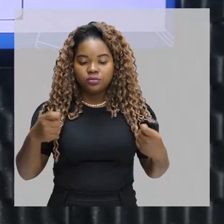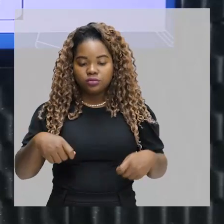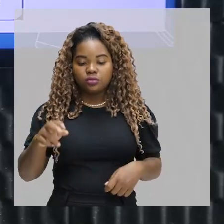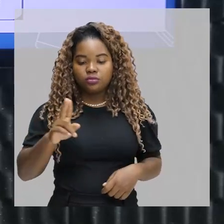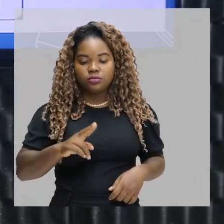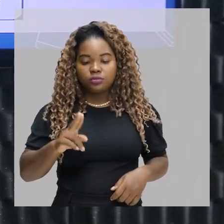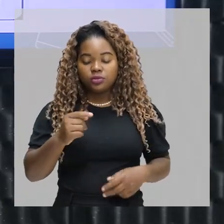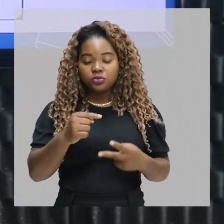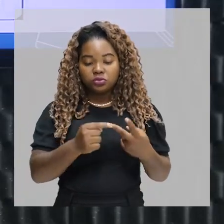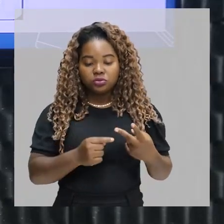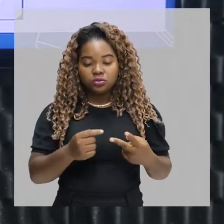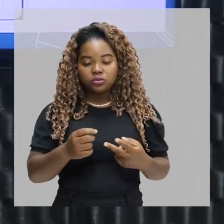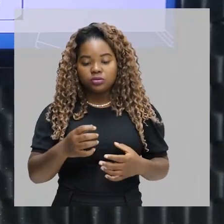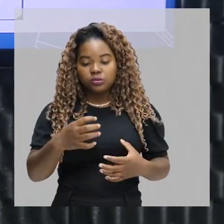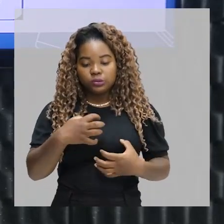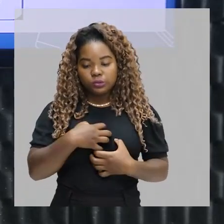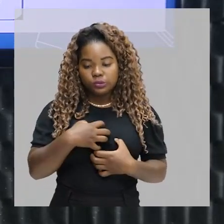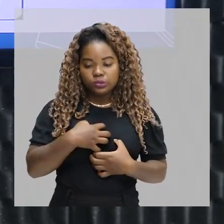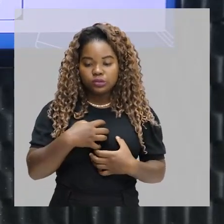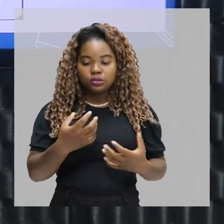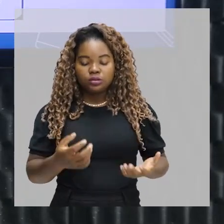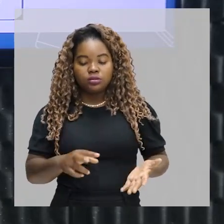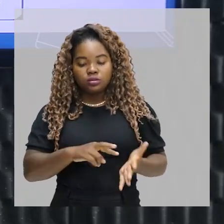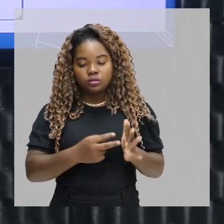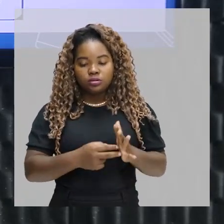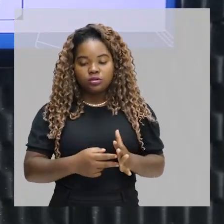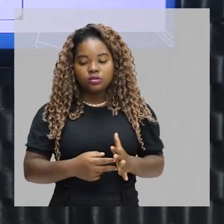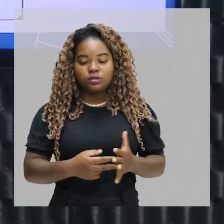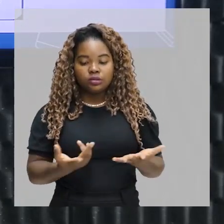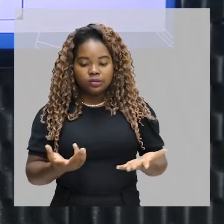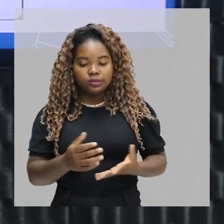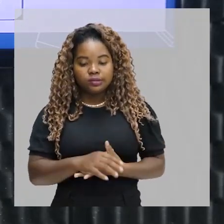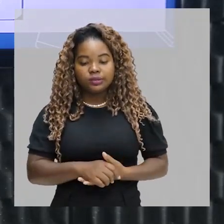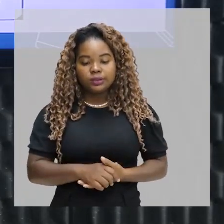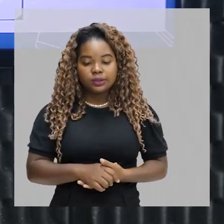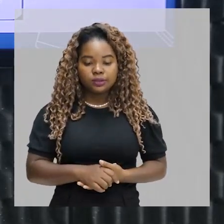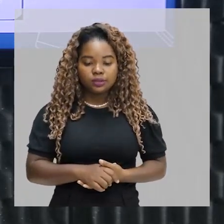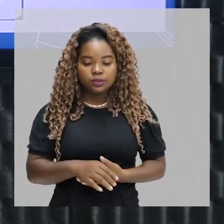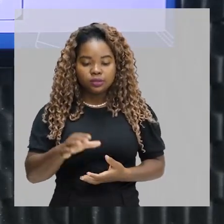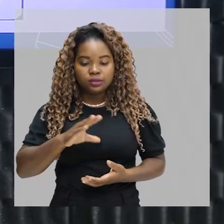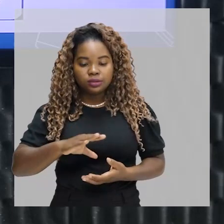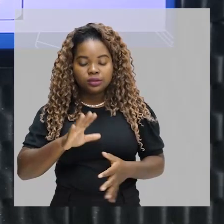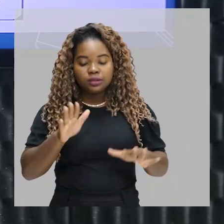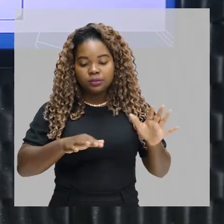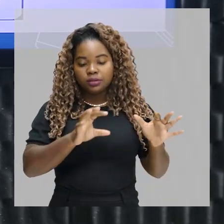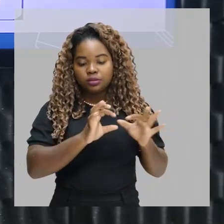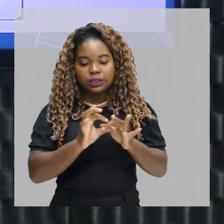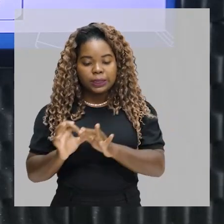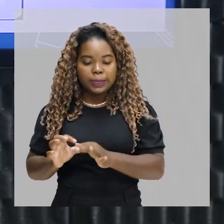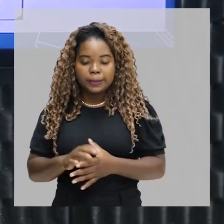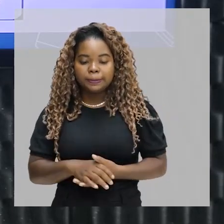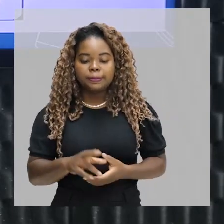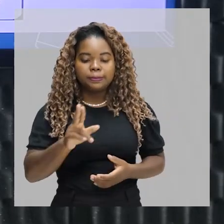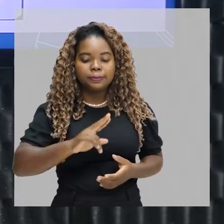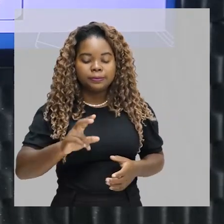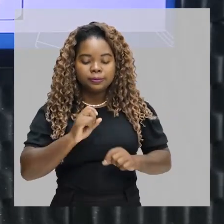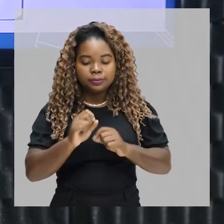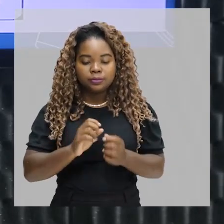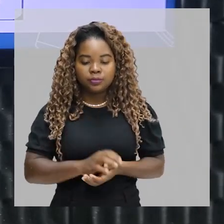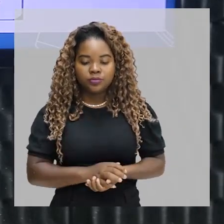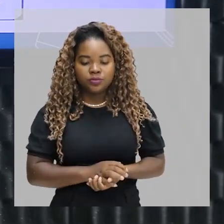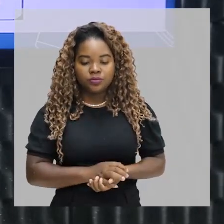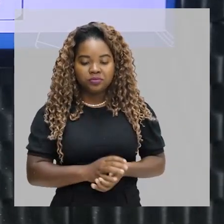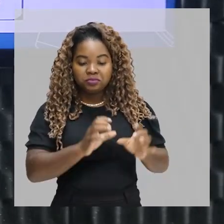os dois significados em português, para você definir a tradução vai depender do contexto. Ele é usado quando você quer falar de